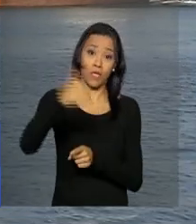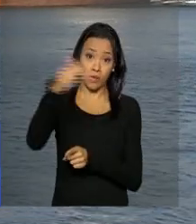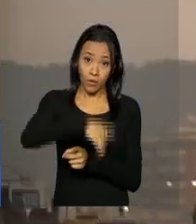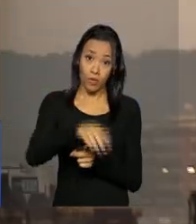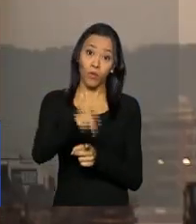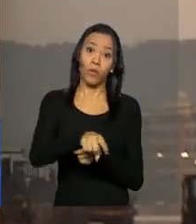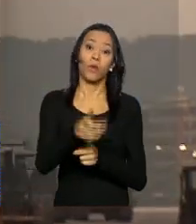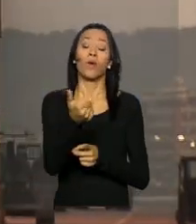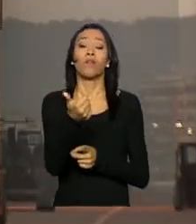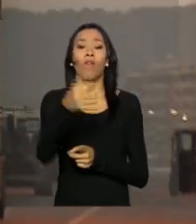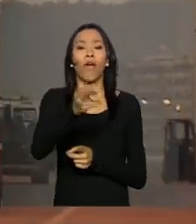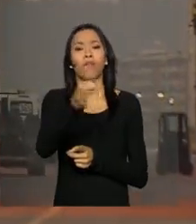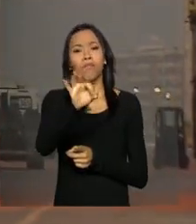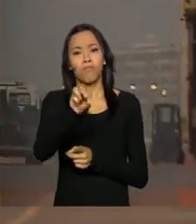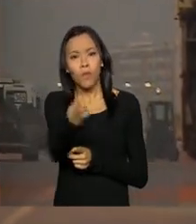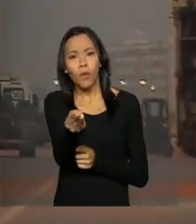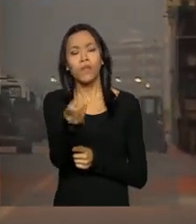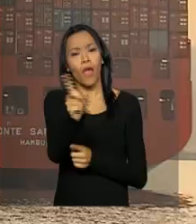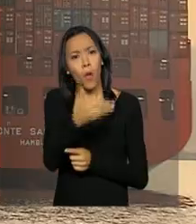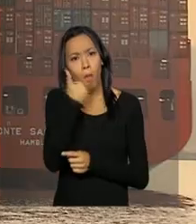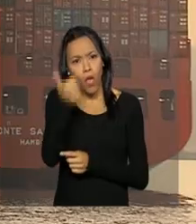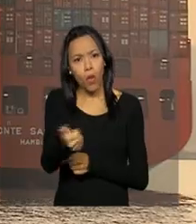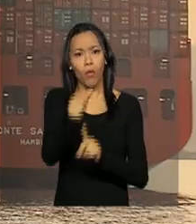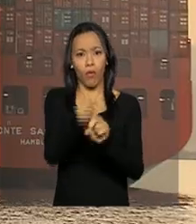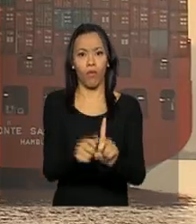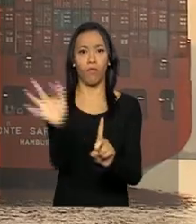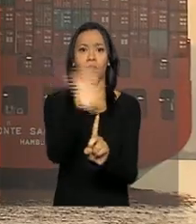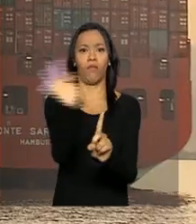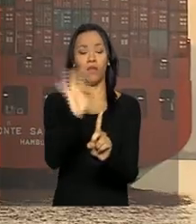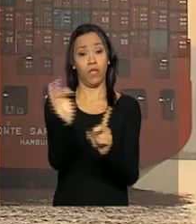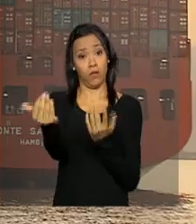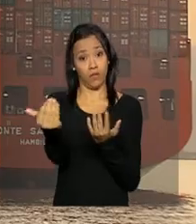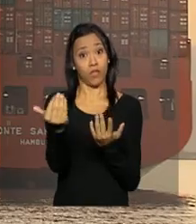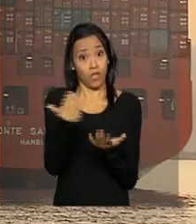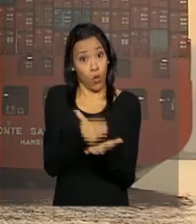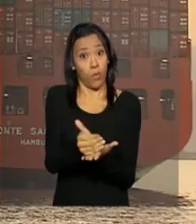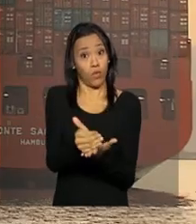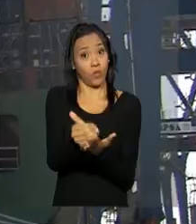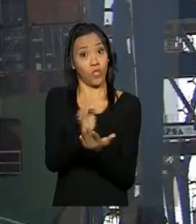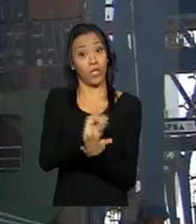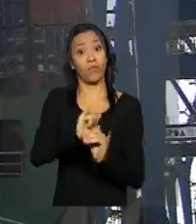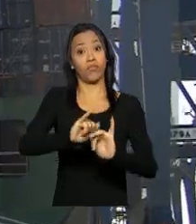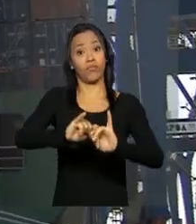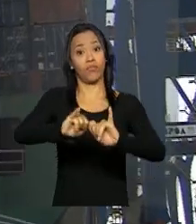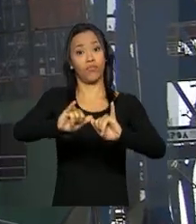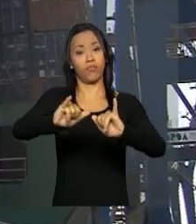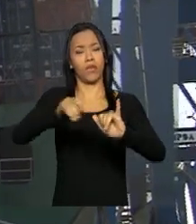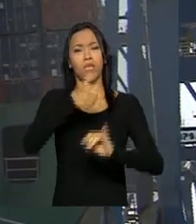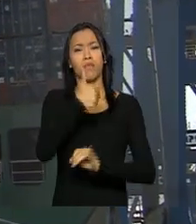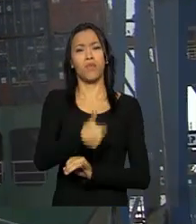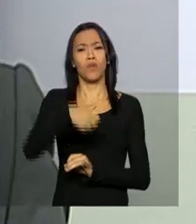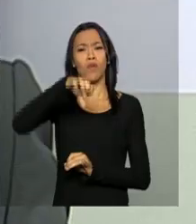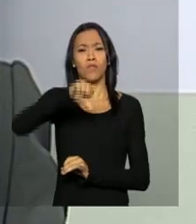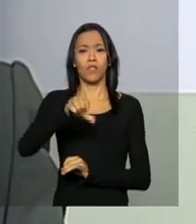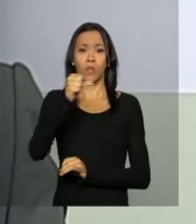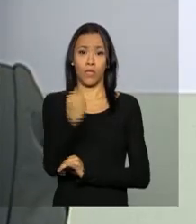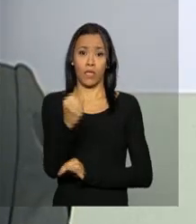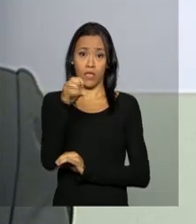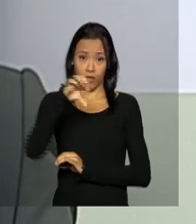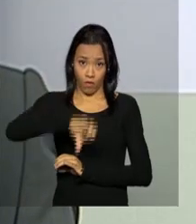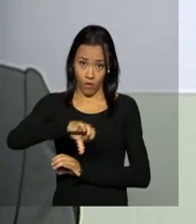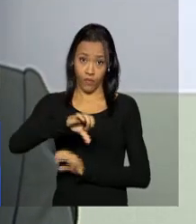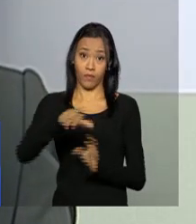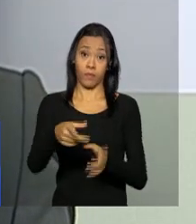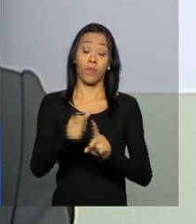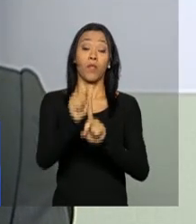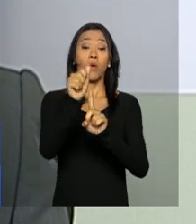dólares é o melhor saldo para o mês de fevereiro desde que a série histórica começou a ser divulgada em 1989 as exportações